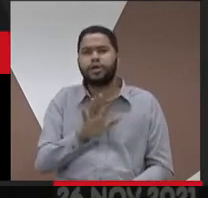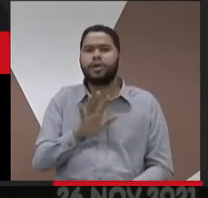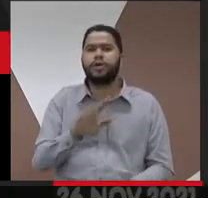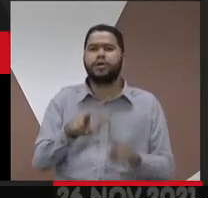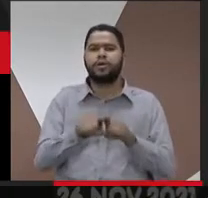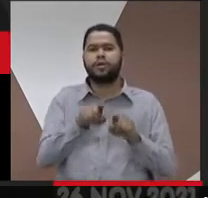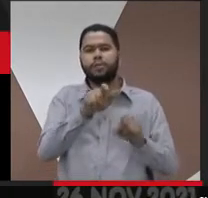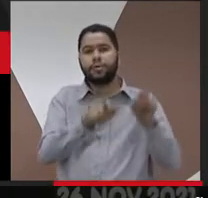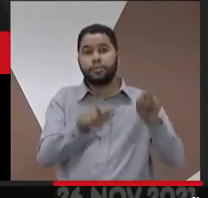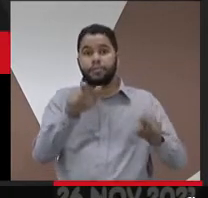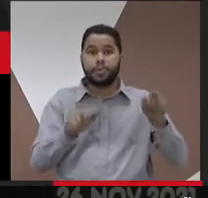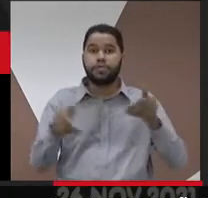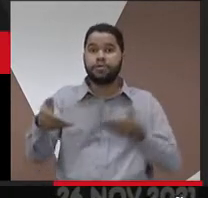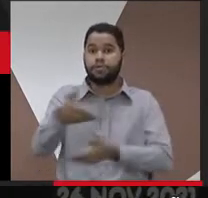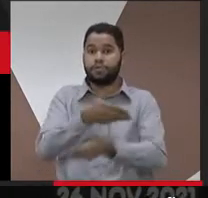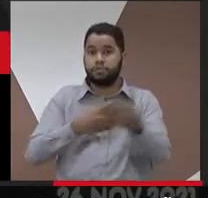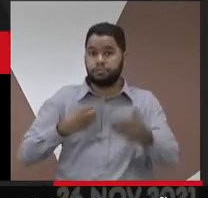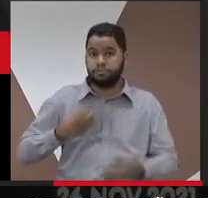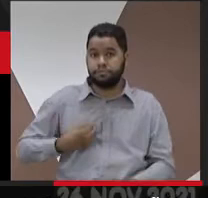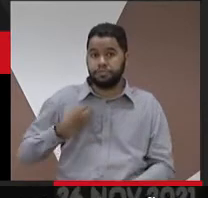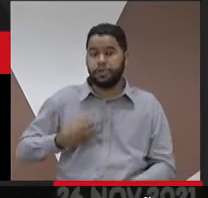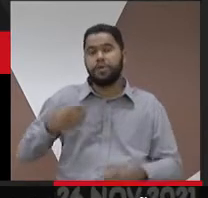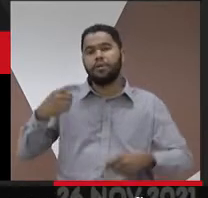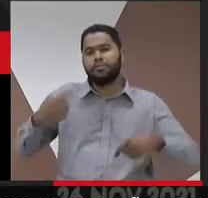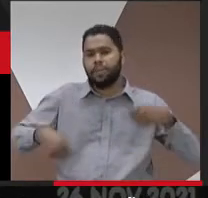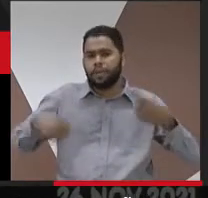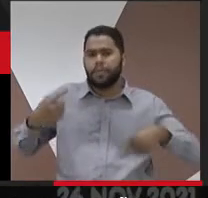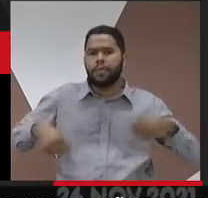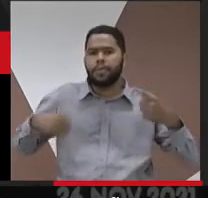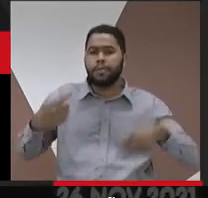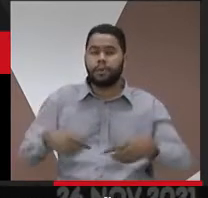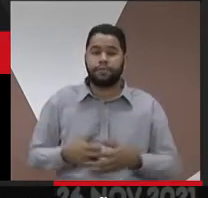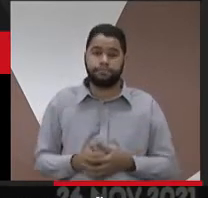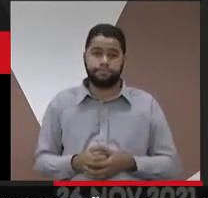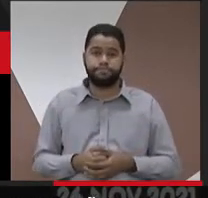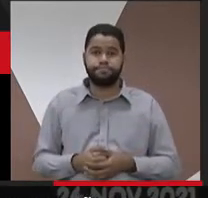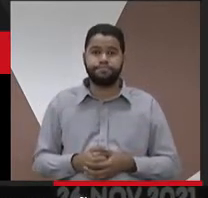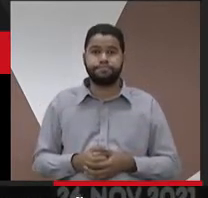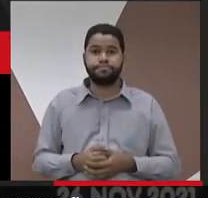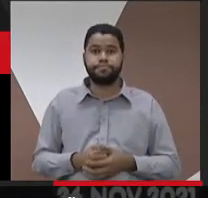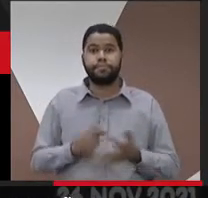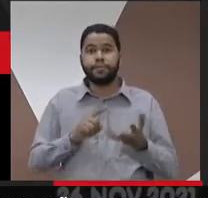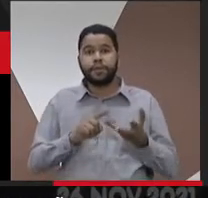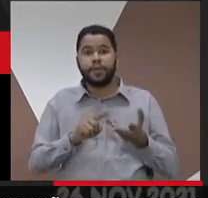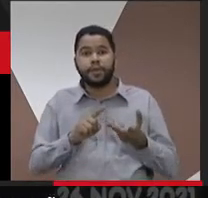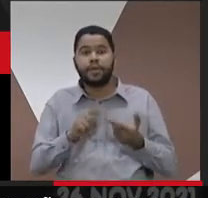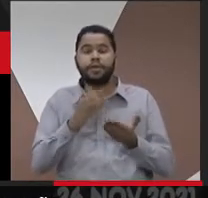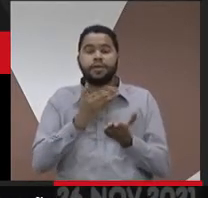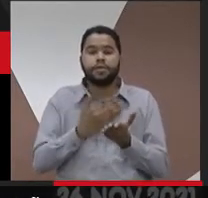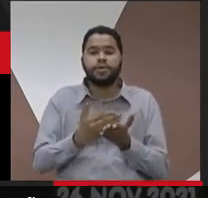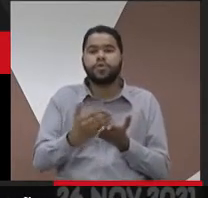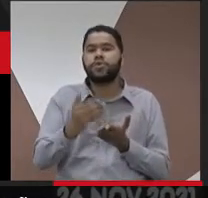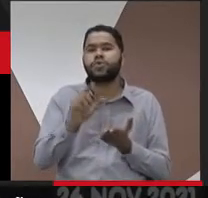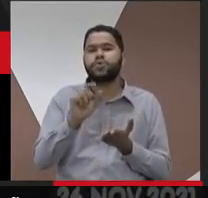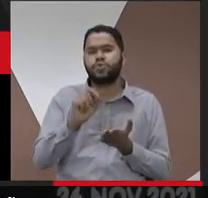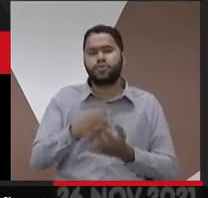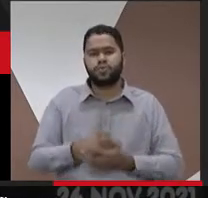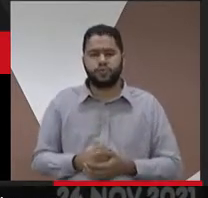atores envolvidos, possam ser discutidos, né? Essas consultas dão início no início